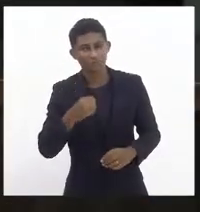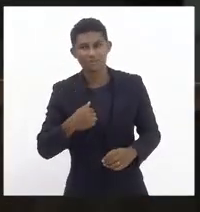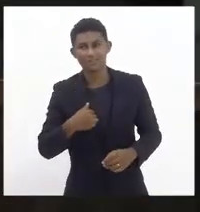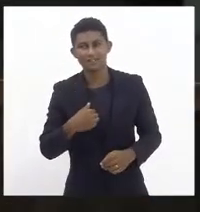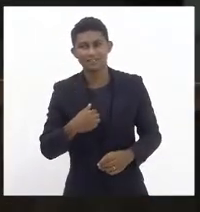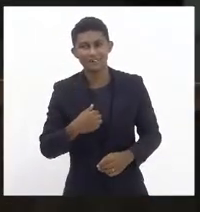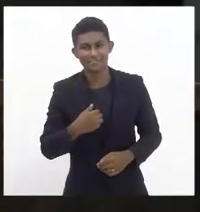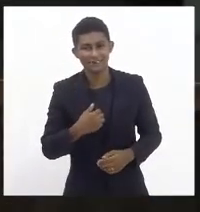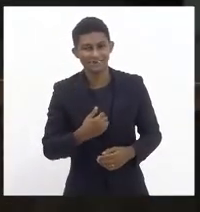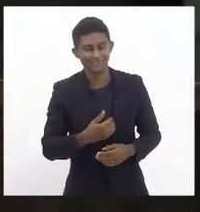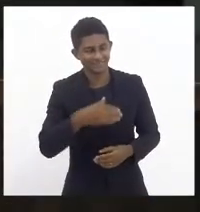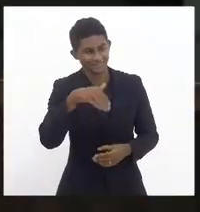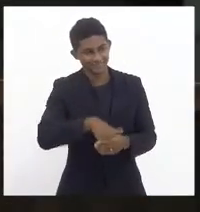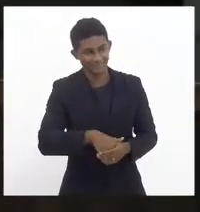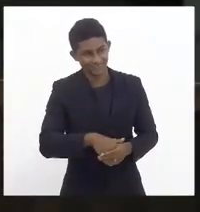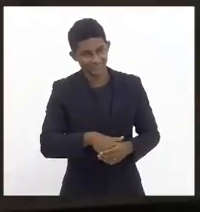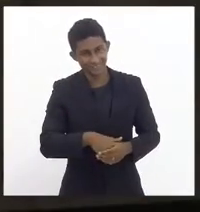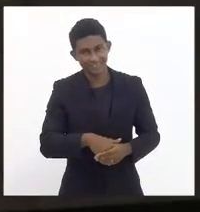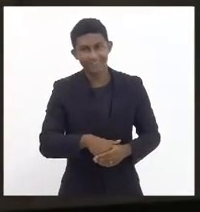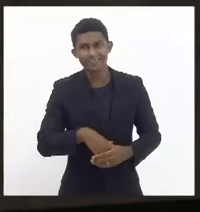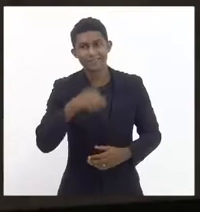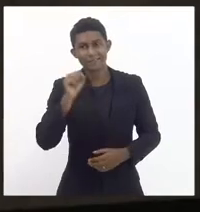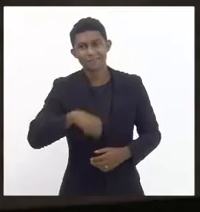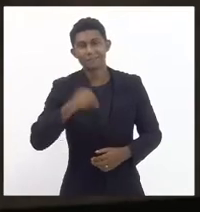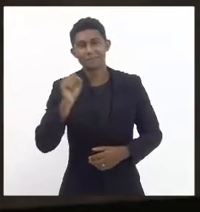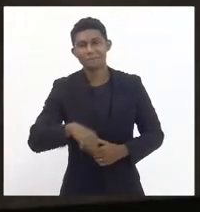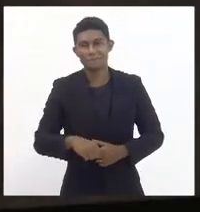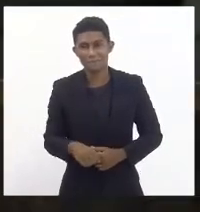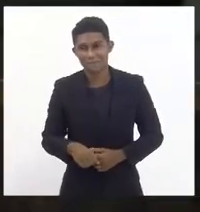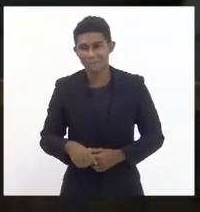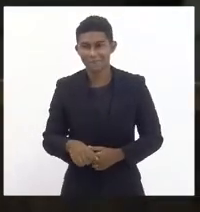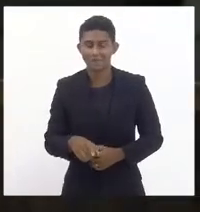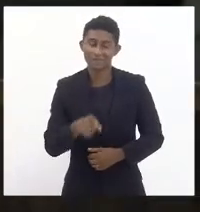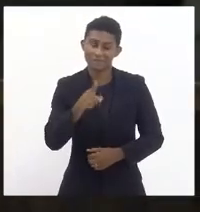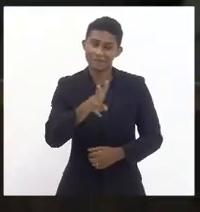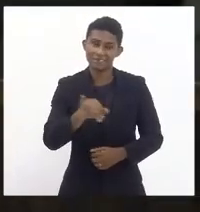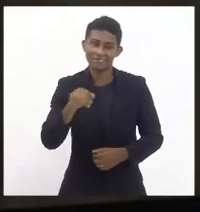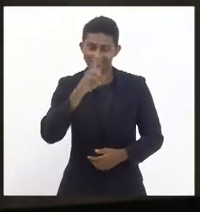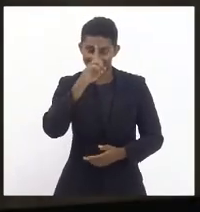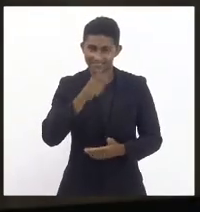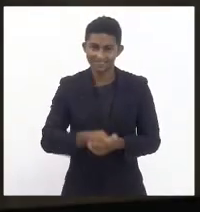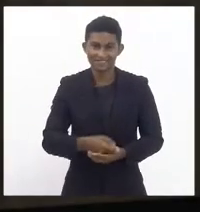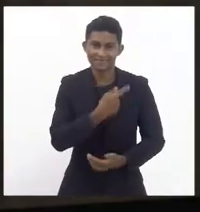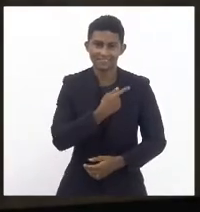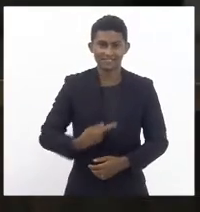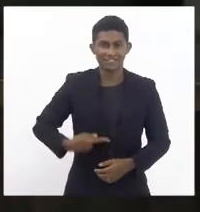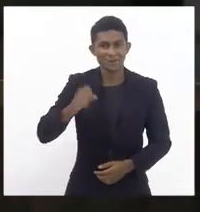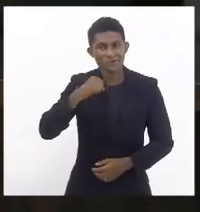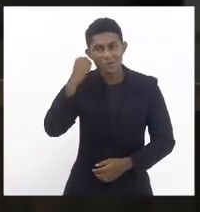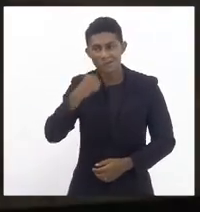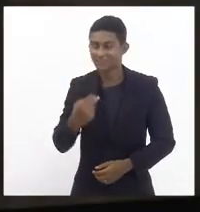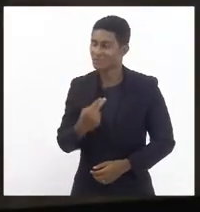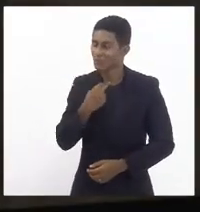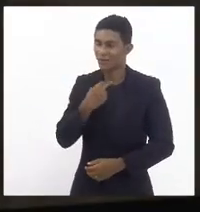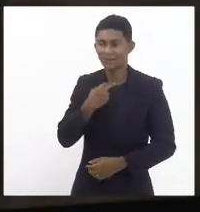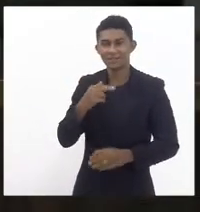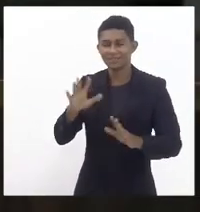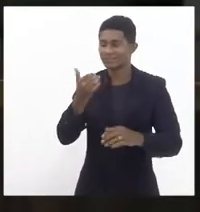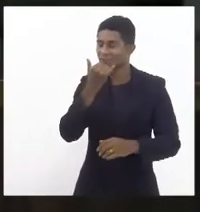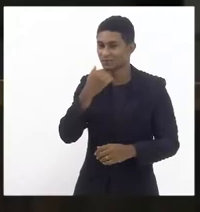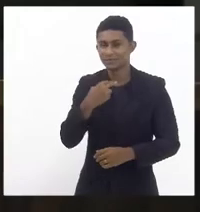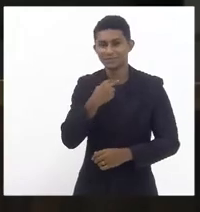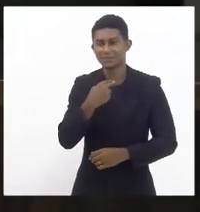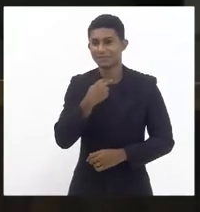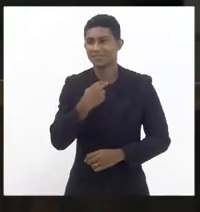pode acessar pode até decidir o candidato a Governador Sem problema nenhum não valeu e assim não